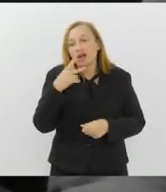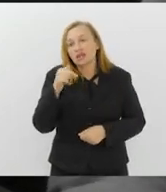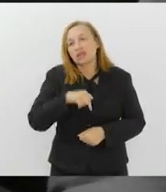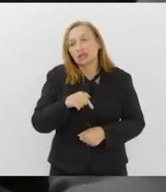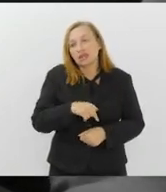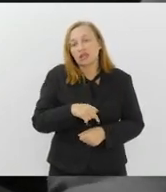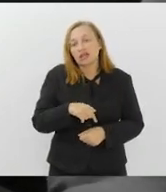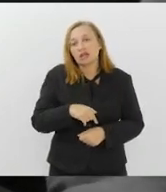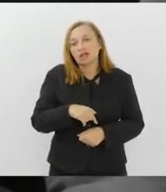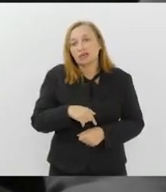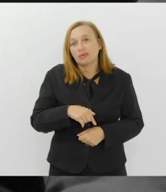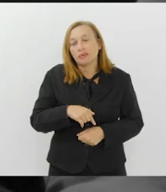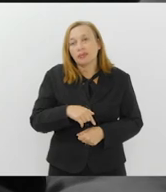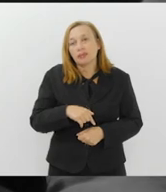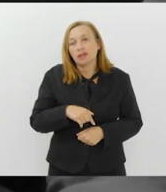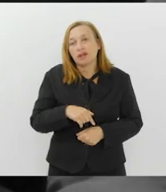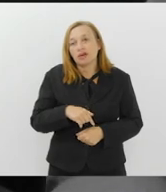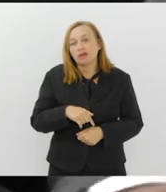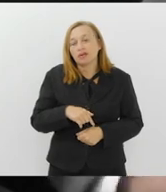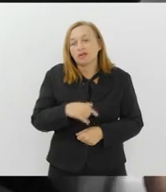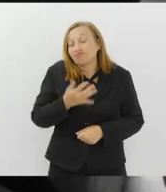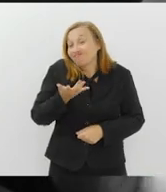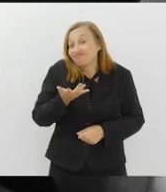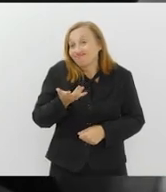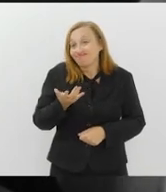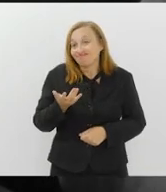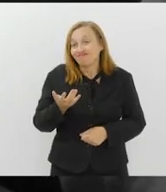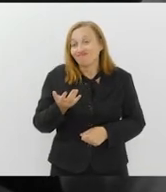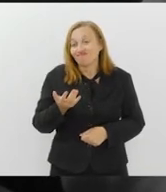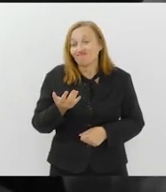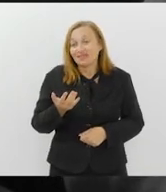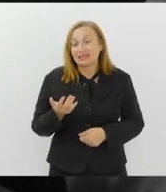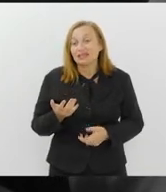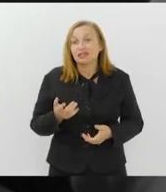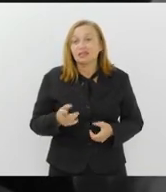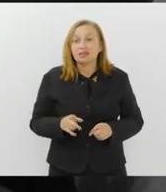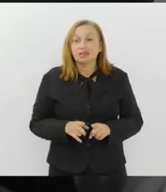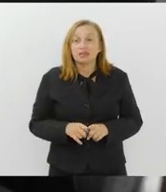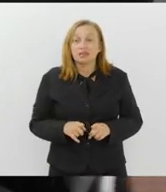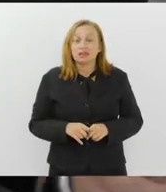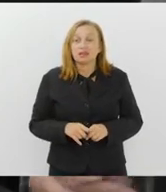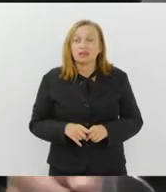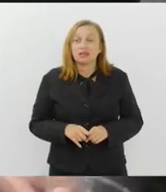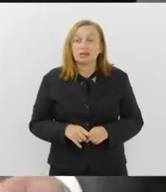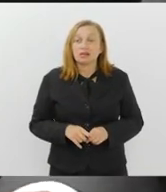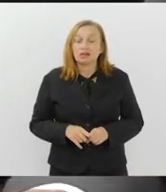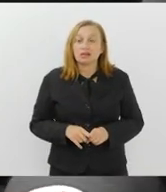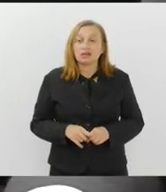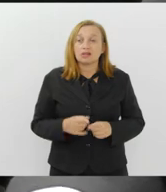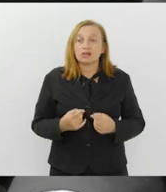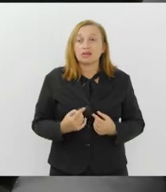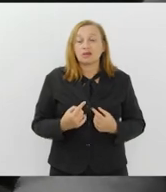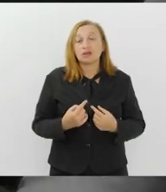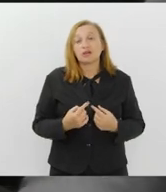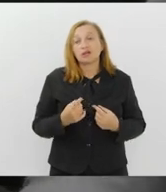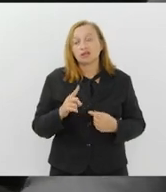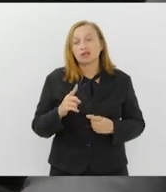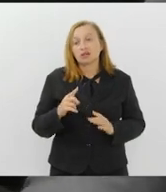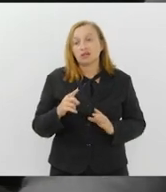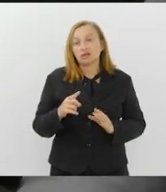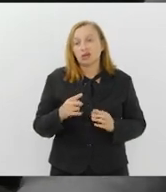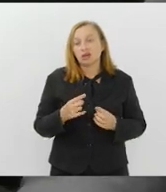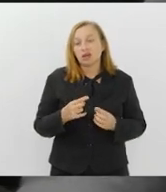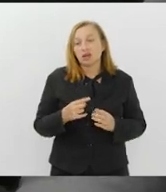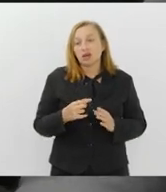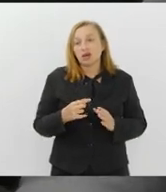e acho que, enfim, sem contar que isso também é um ato atentatório à dignidade da justiça, né, descumprimento de ordem